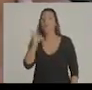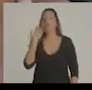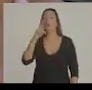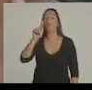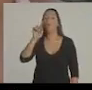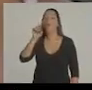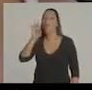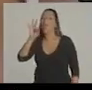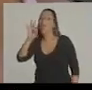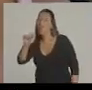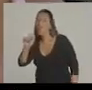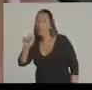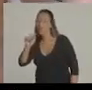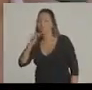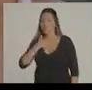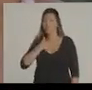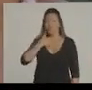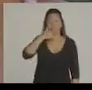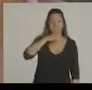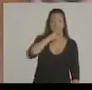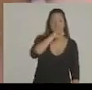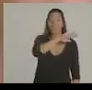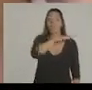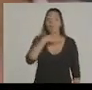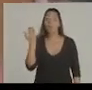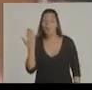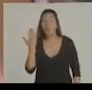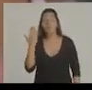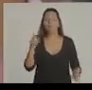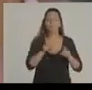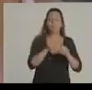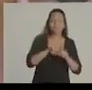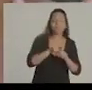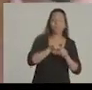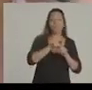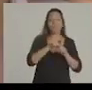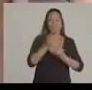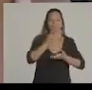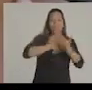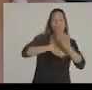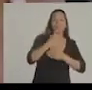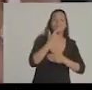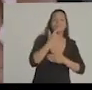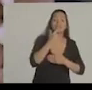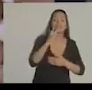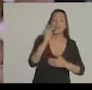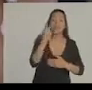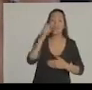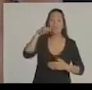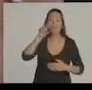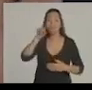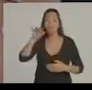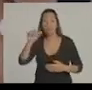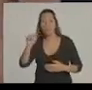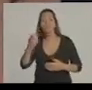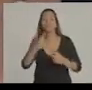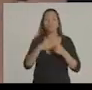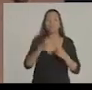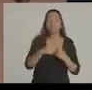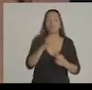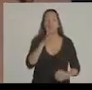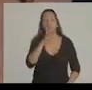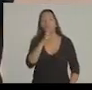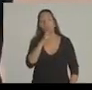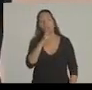morreu com gota. Minha mãe morreu na máquina fazendo hemodiálise. Tudo porque os tratamentos foram